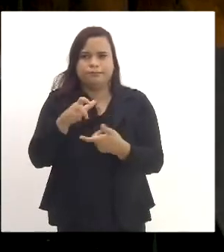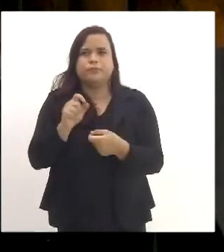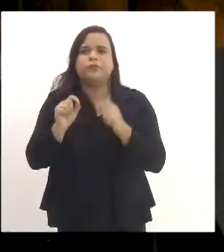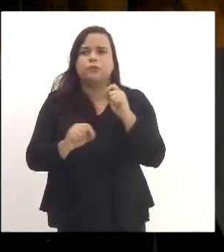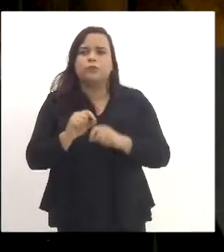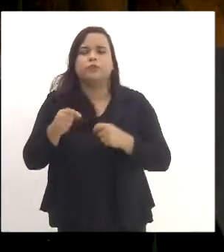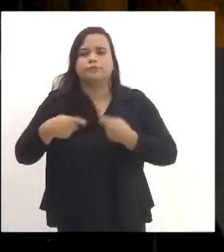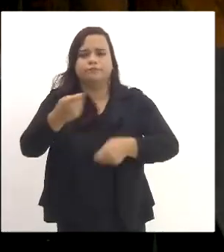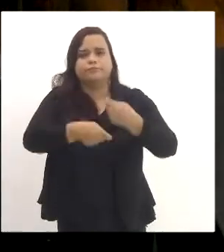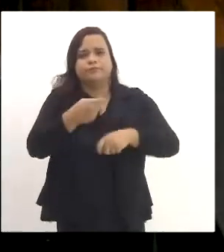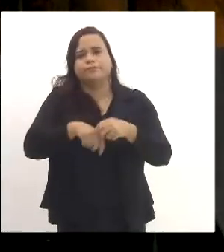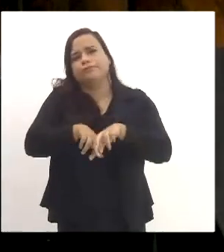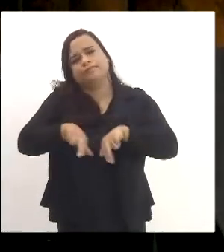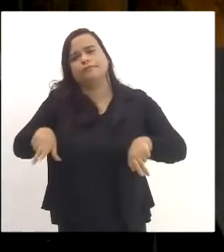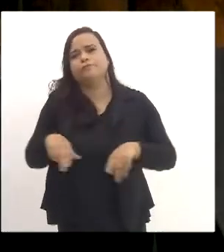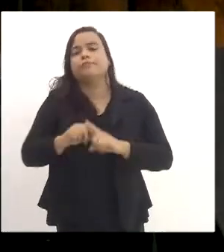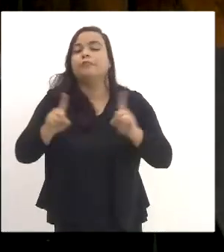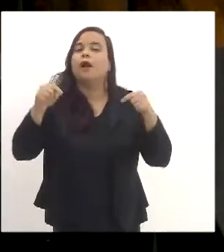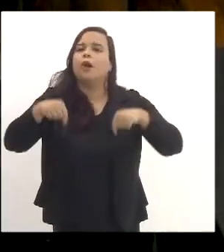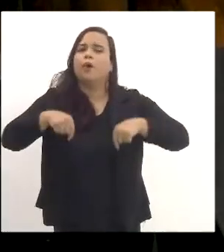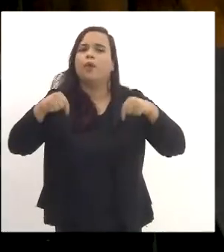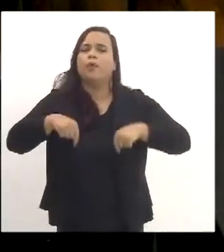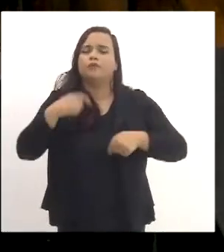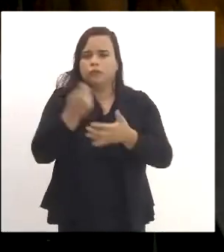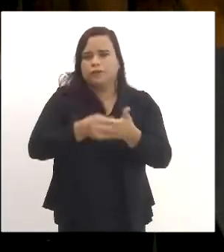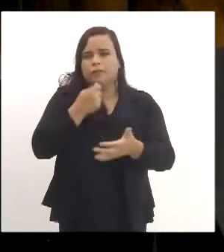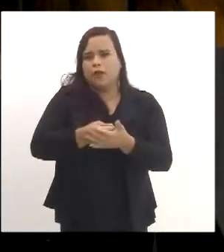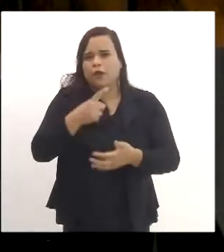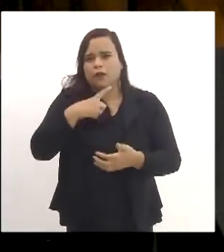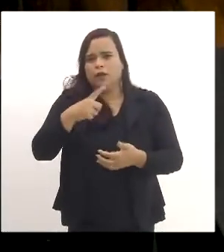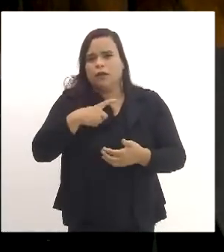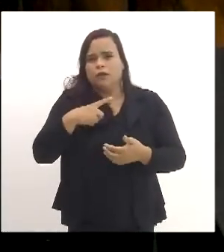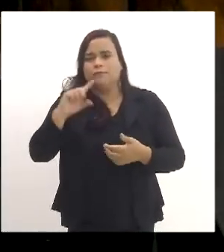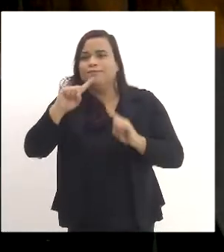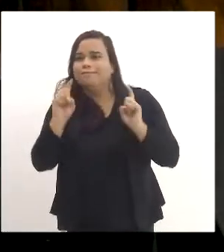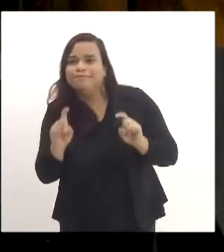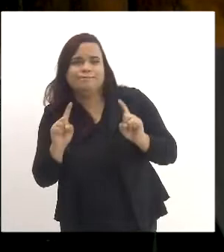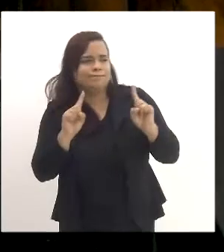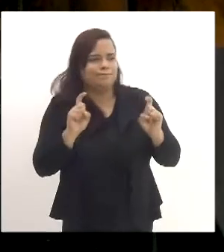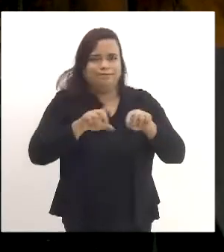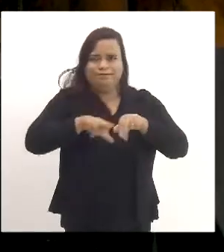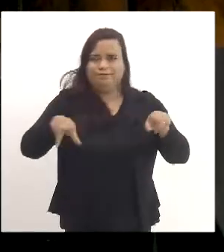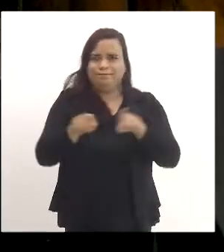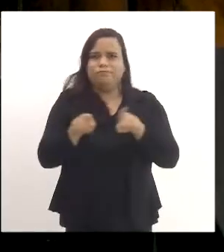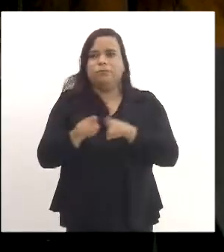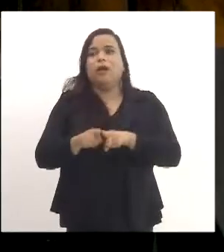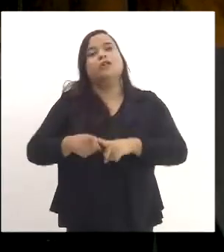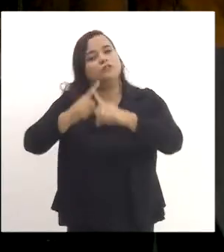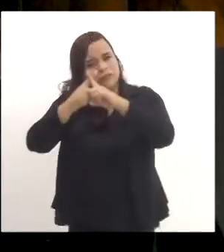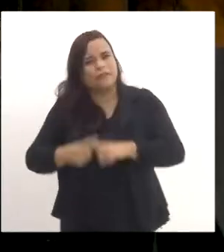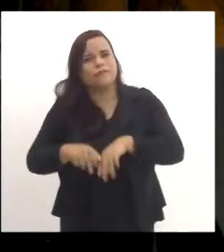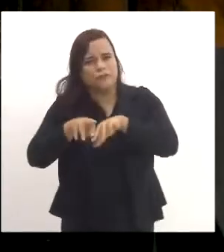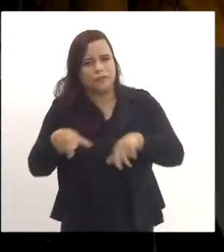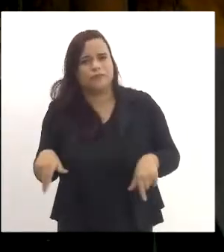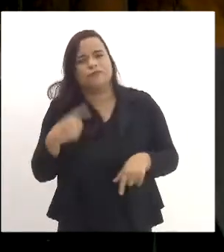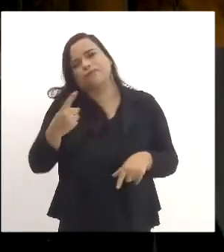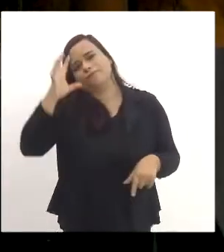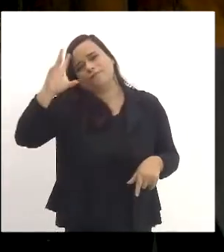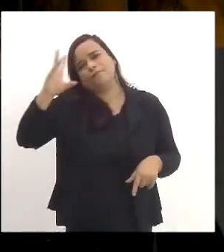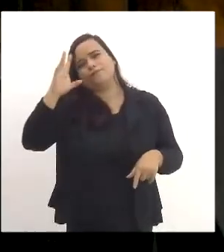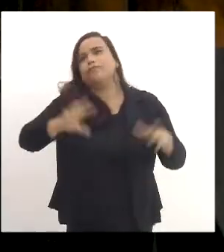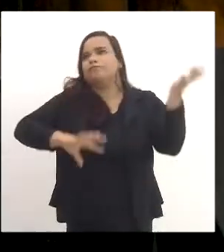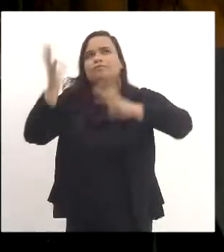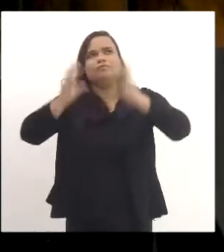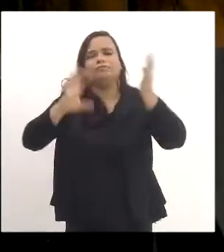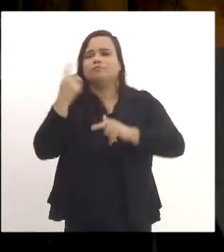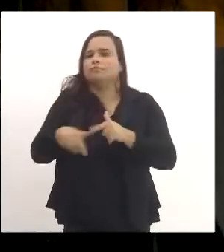dos mercados. Mas hoje enfrentamos incertezas e desafios únicos. O desastre climático,